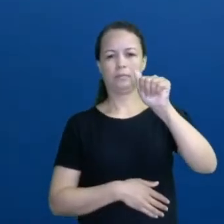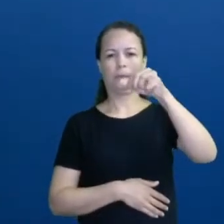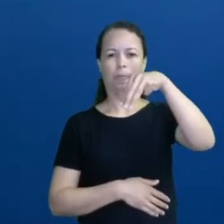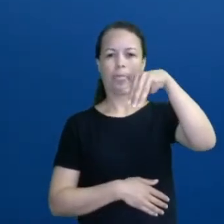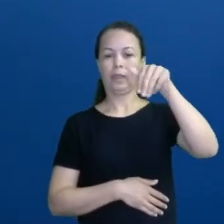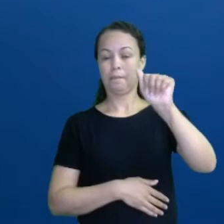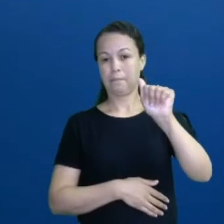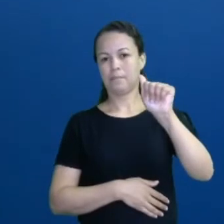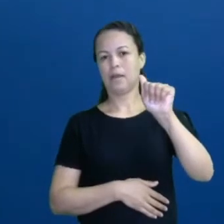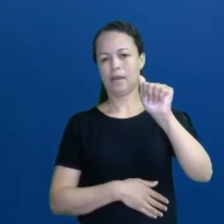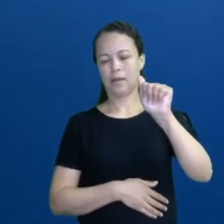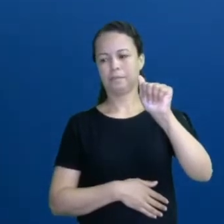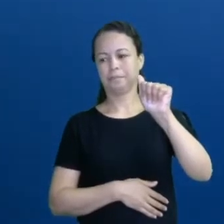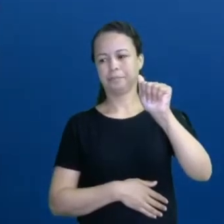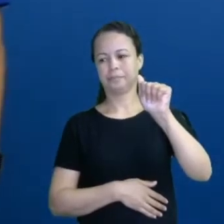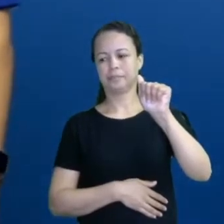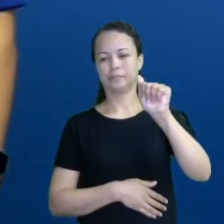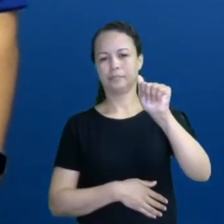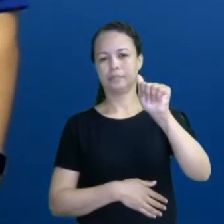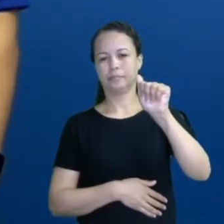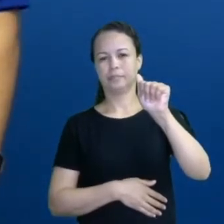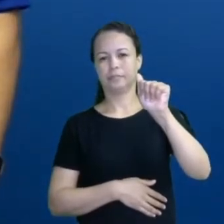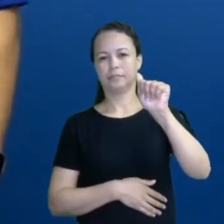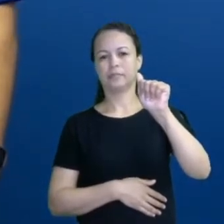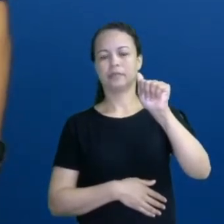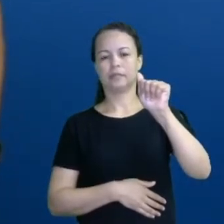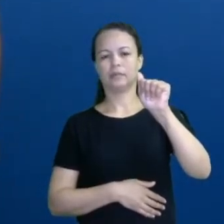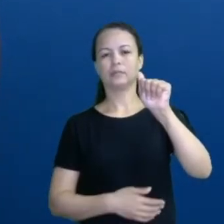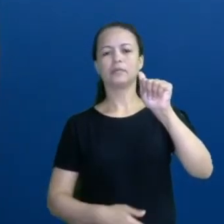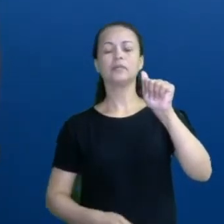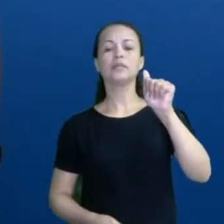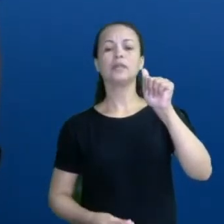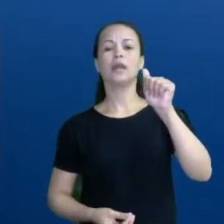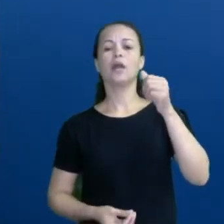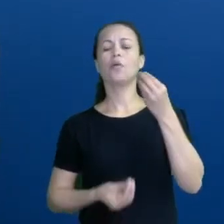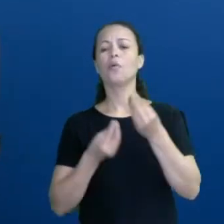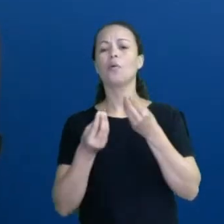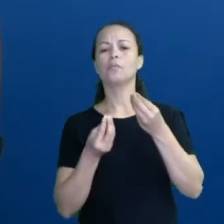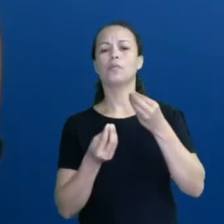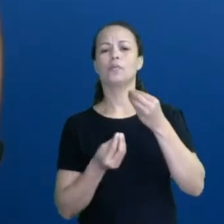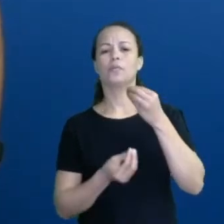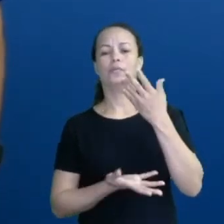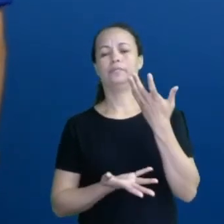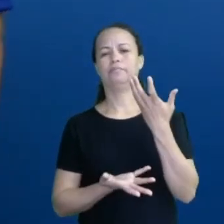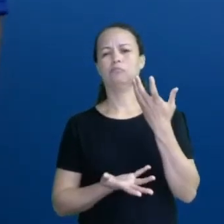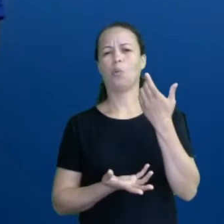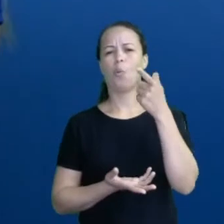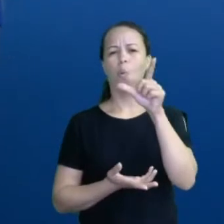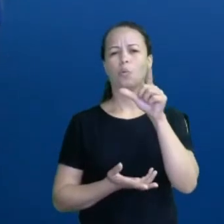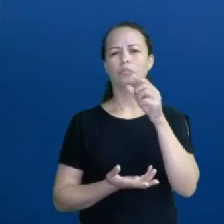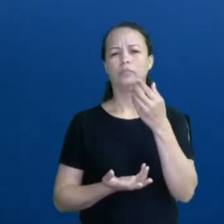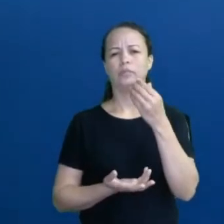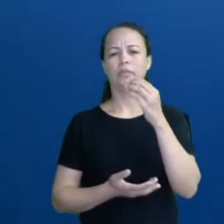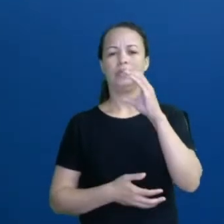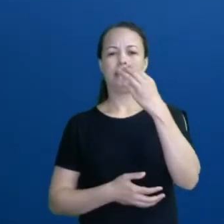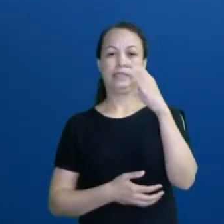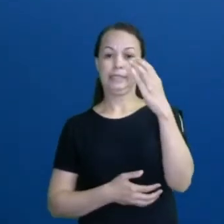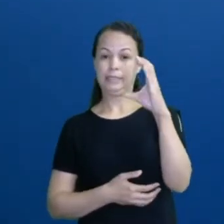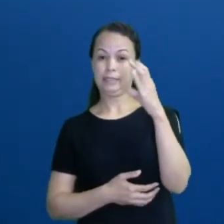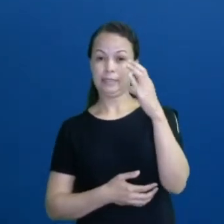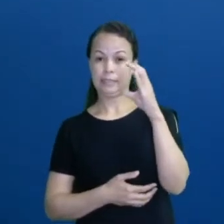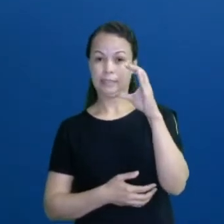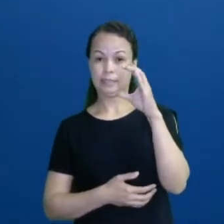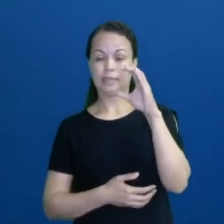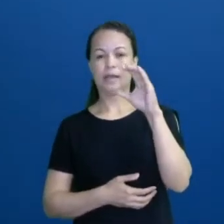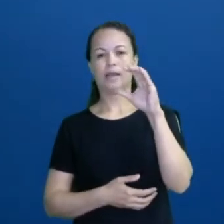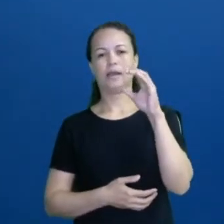Ma, M, A. Como é san? San. C cedilha, que é